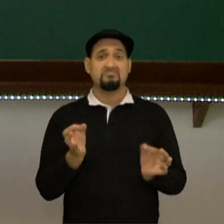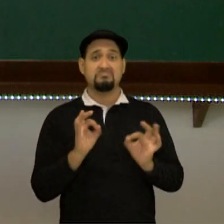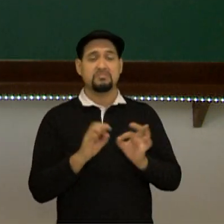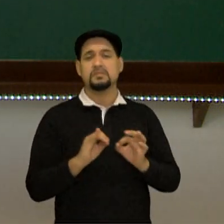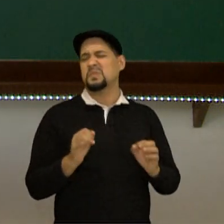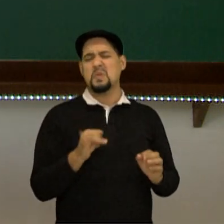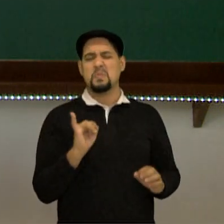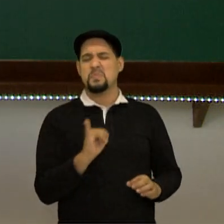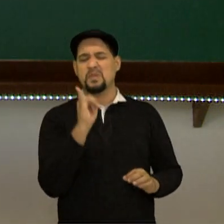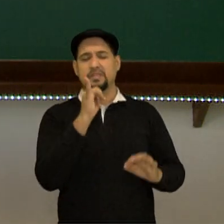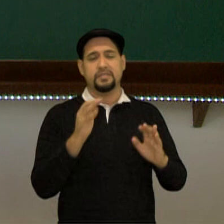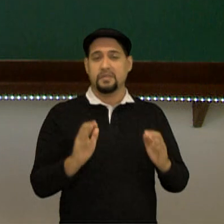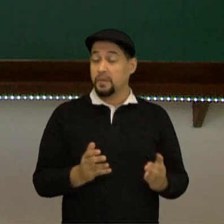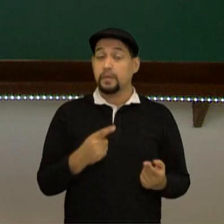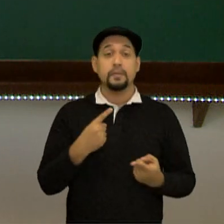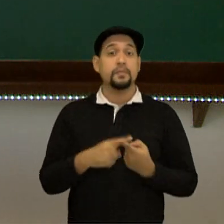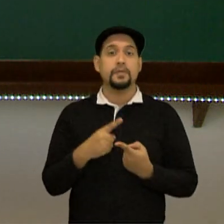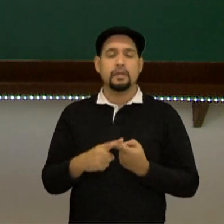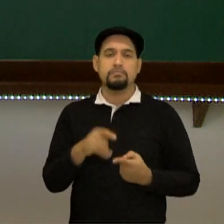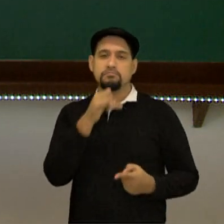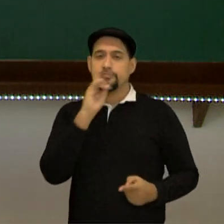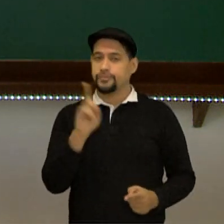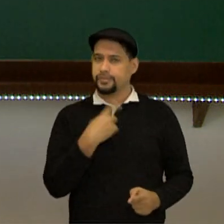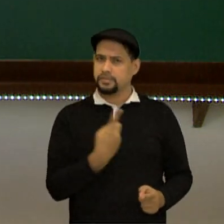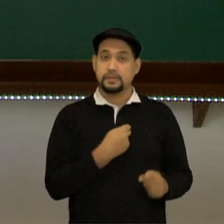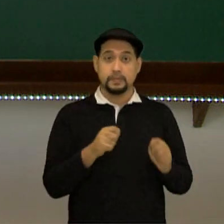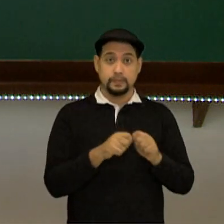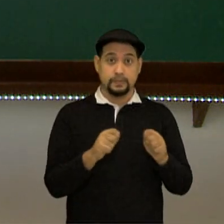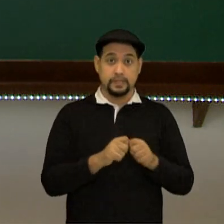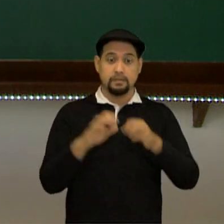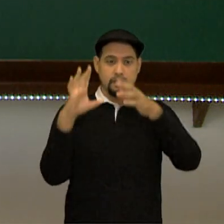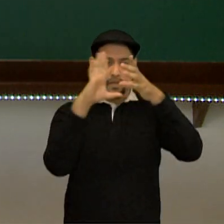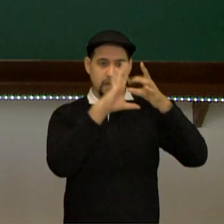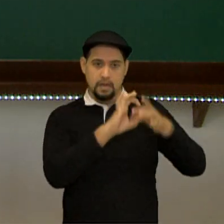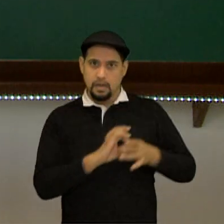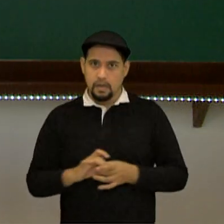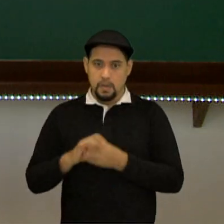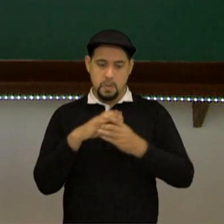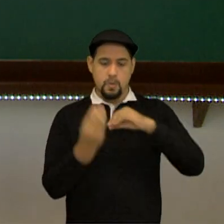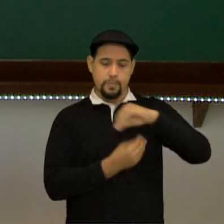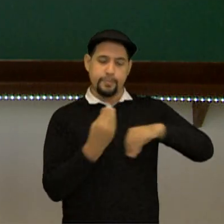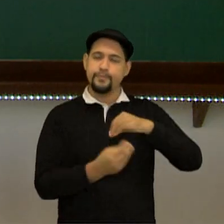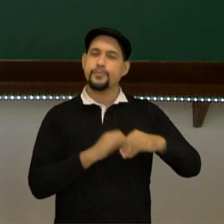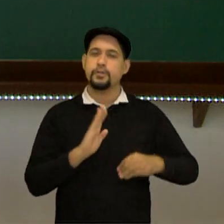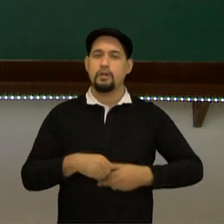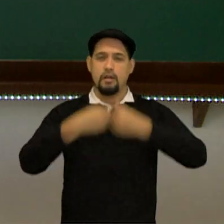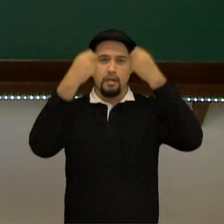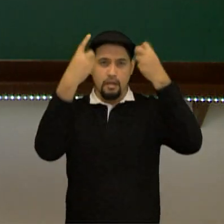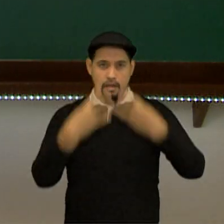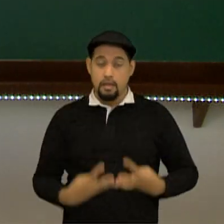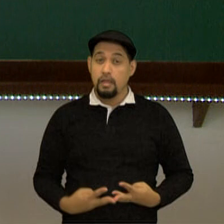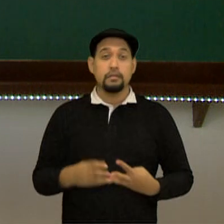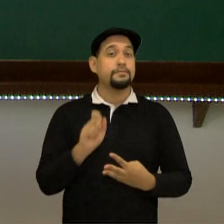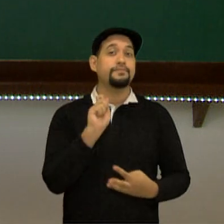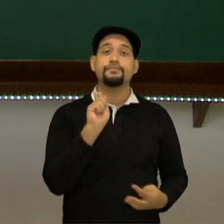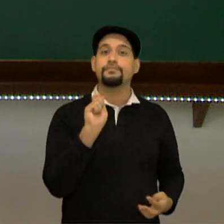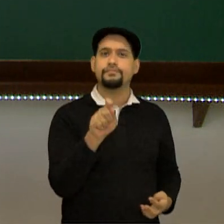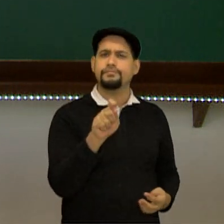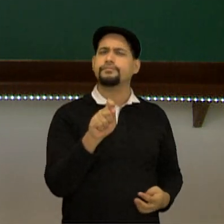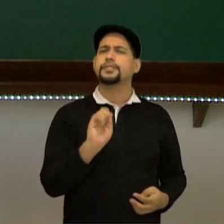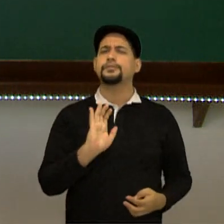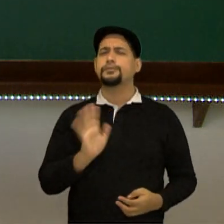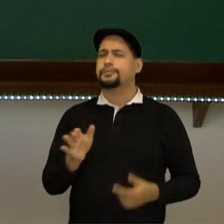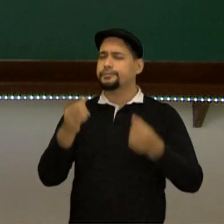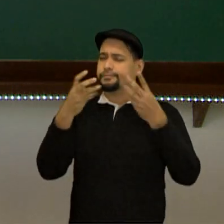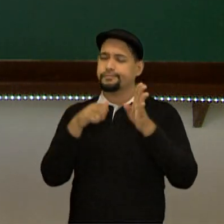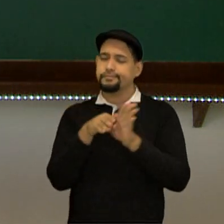irrelevante nesse caso aqui, porque quando nós dizemos que ela é uma cadeia carbônica mista, nós já estamos indiretamente